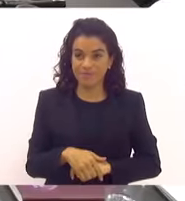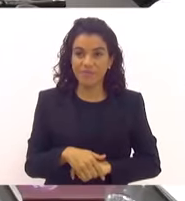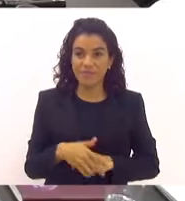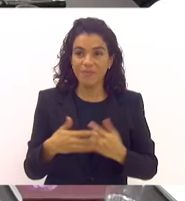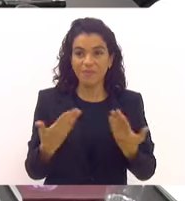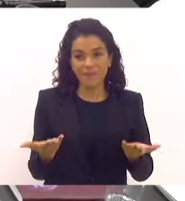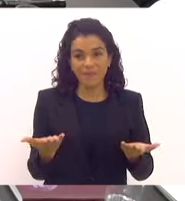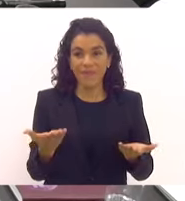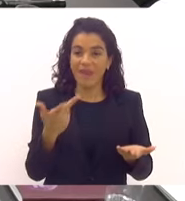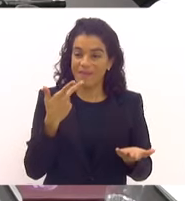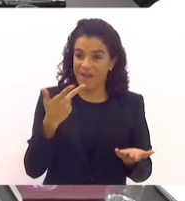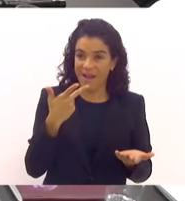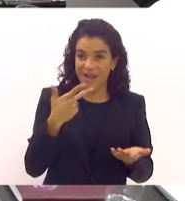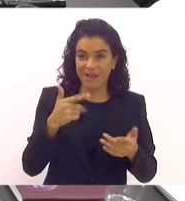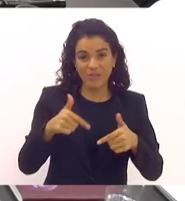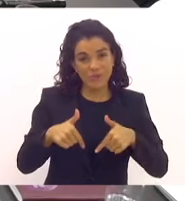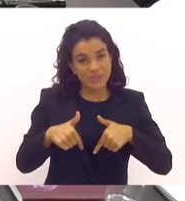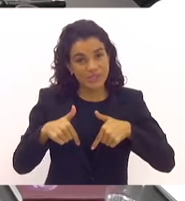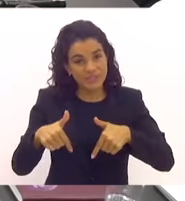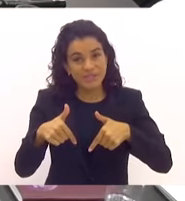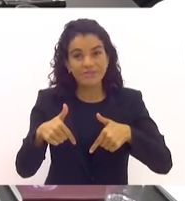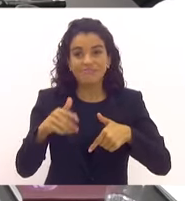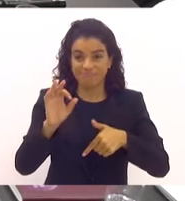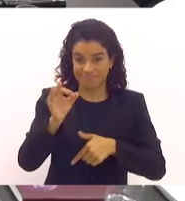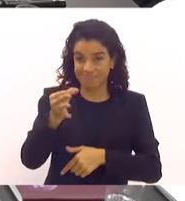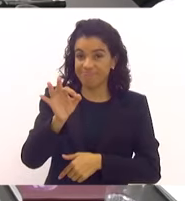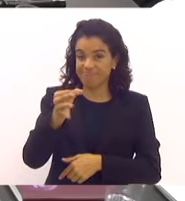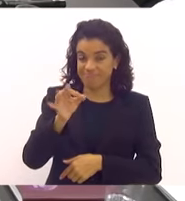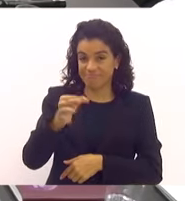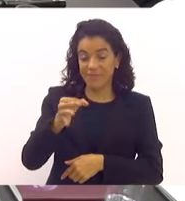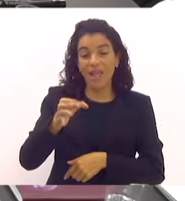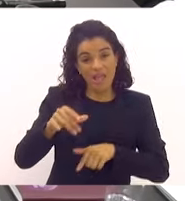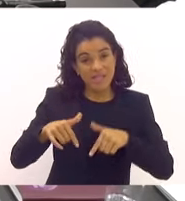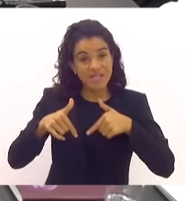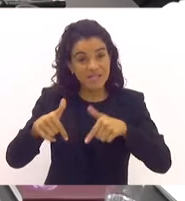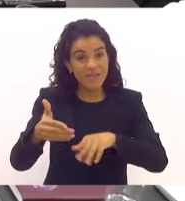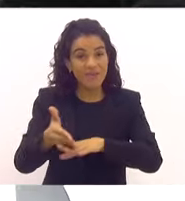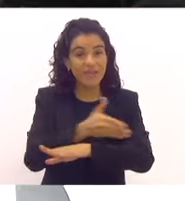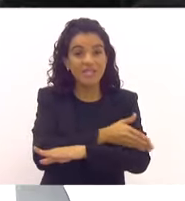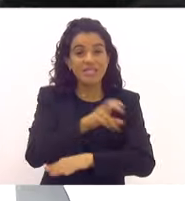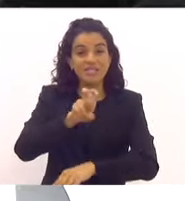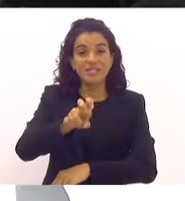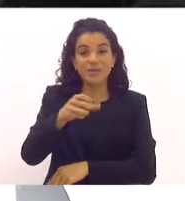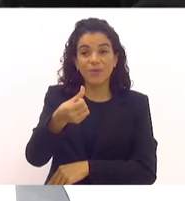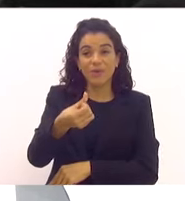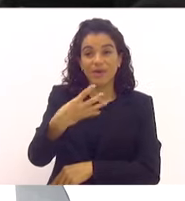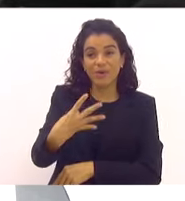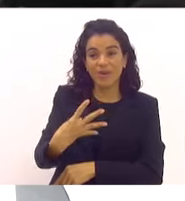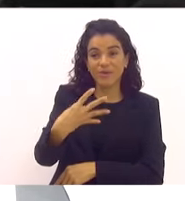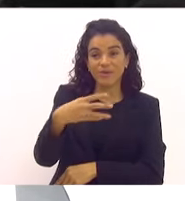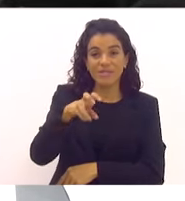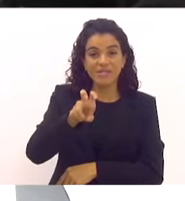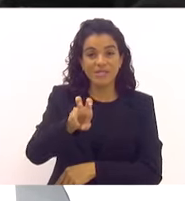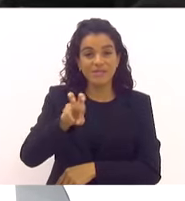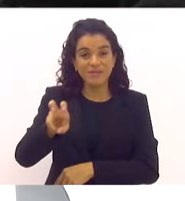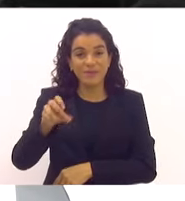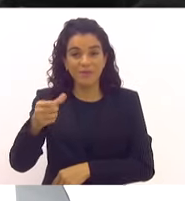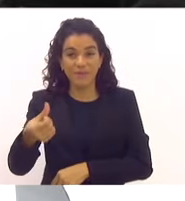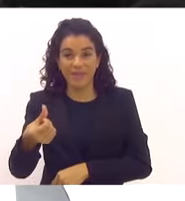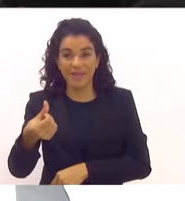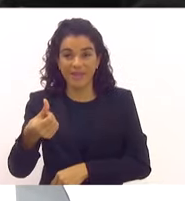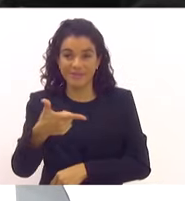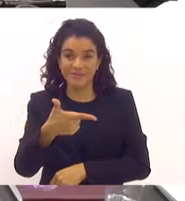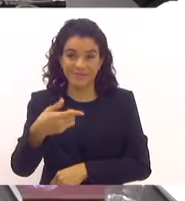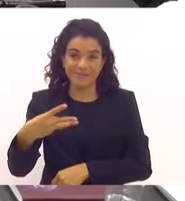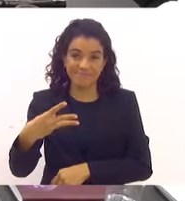na verdade, ele fala em iniciativa lato sensu e não específica. E a outra foi anterior, é 564 de 22, essa é 556 de